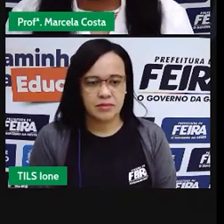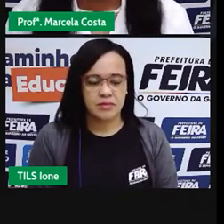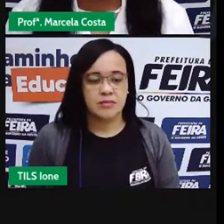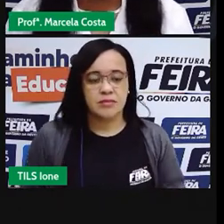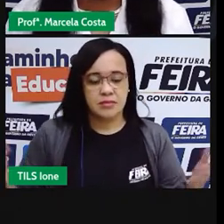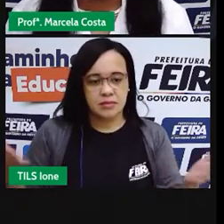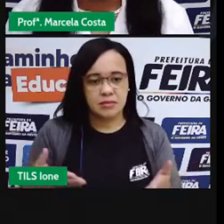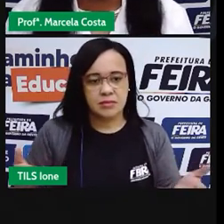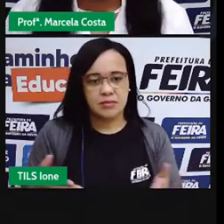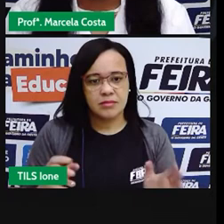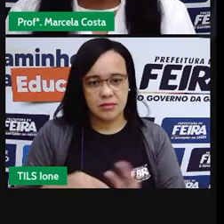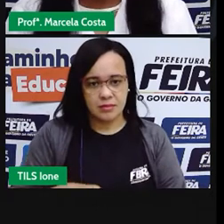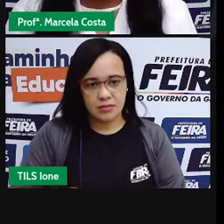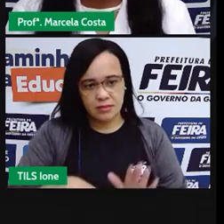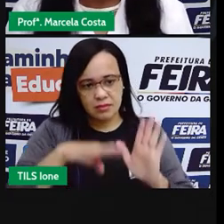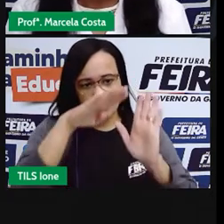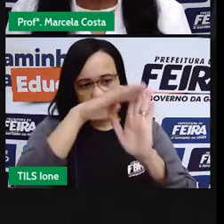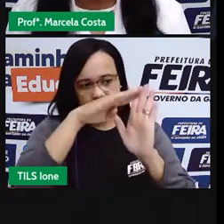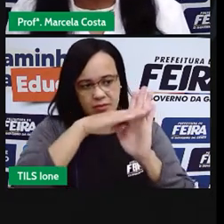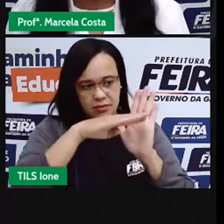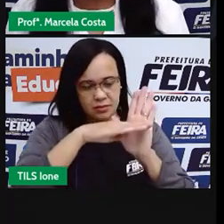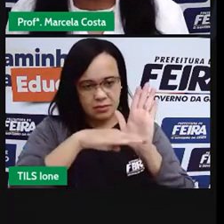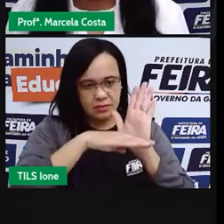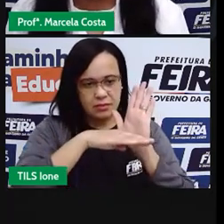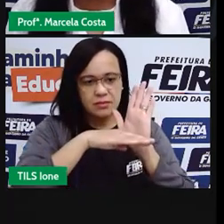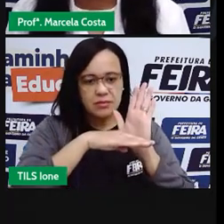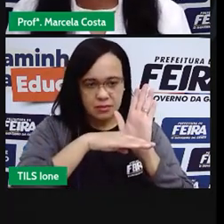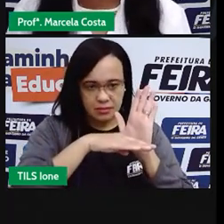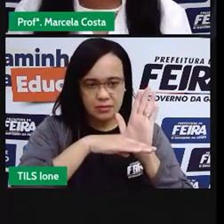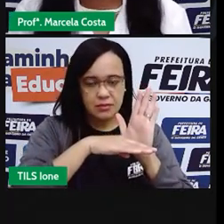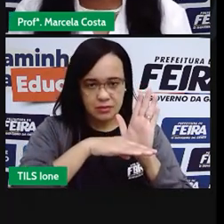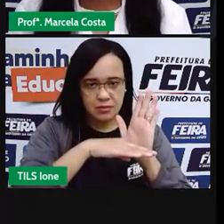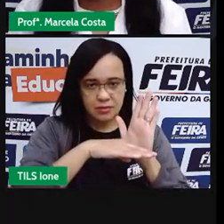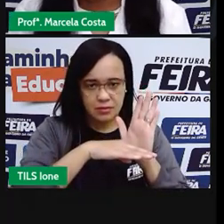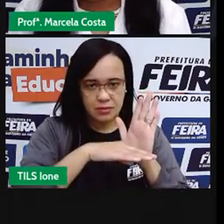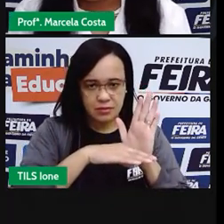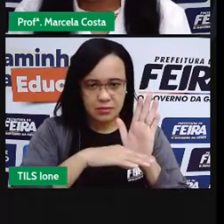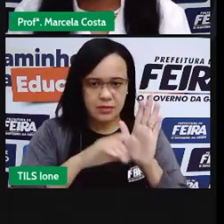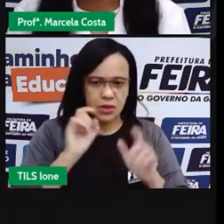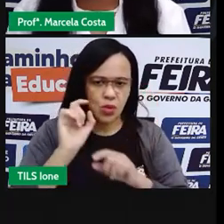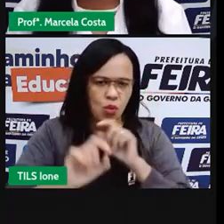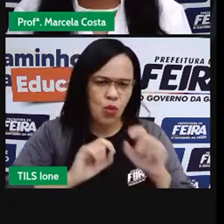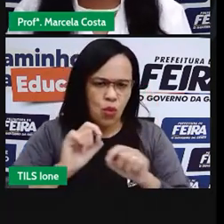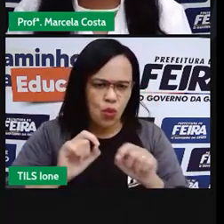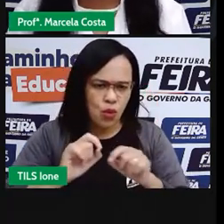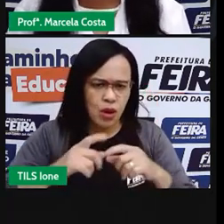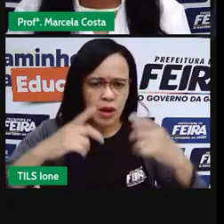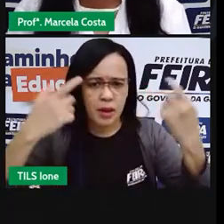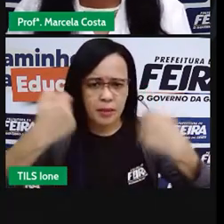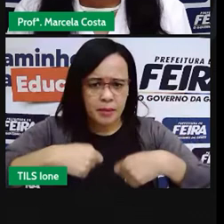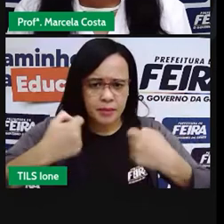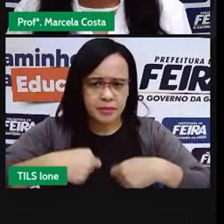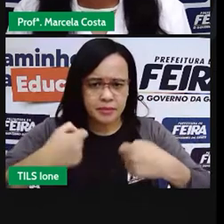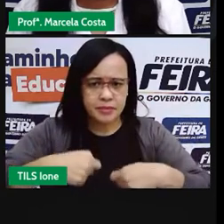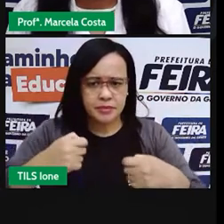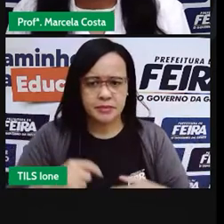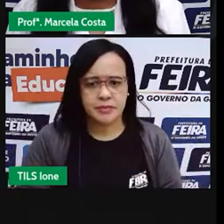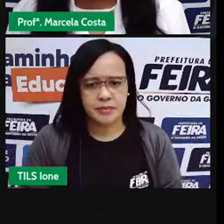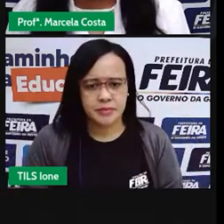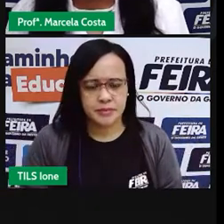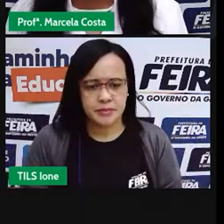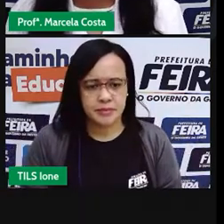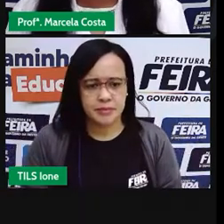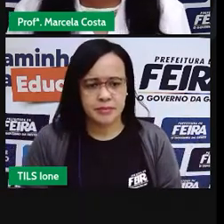Agora aqui, na lista de itens, o que é preciso de Thiago? Um par